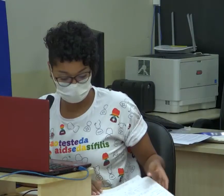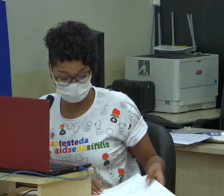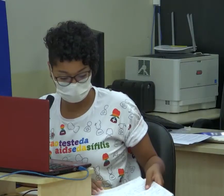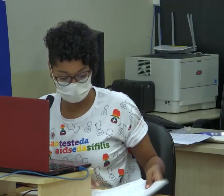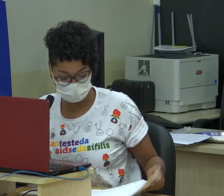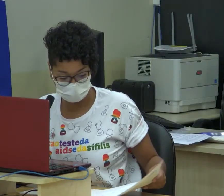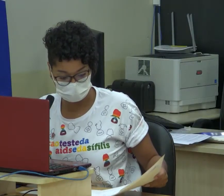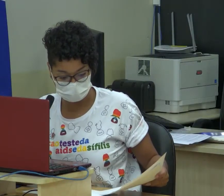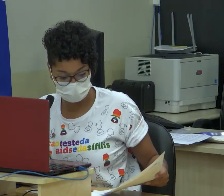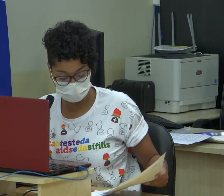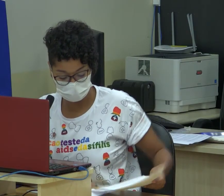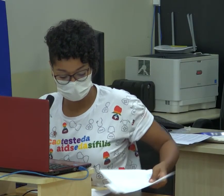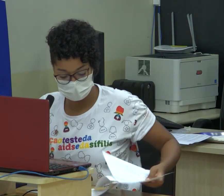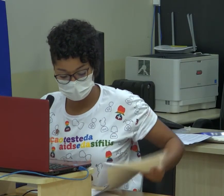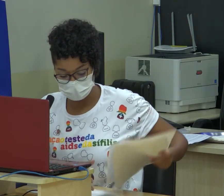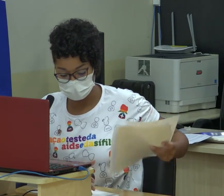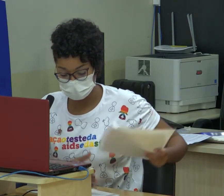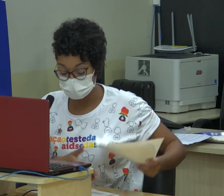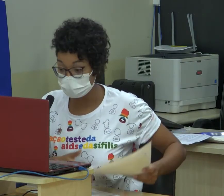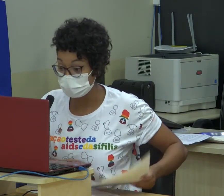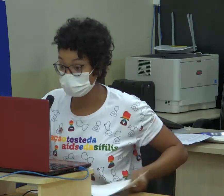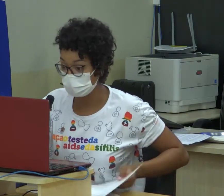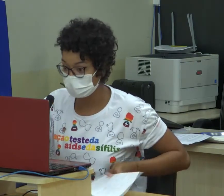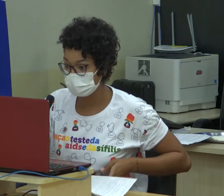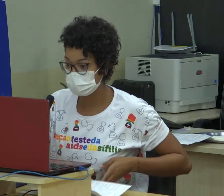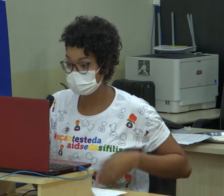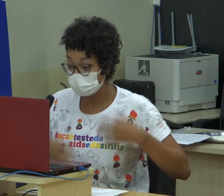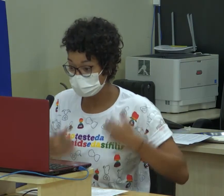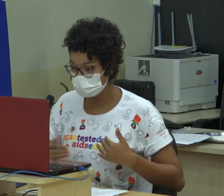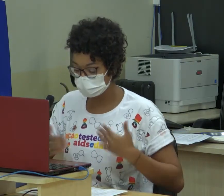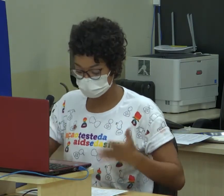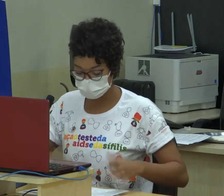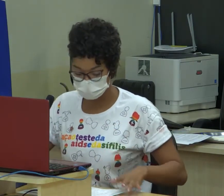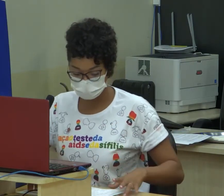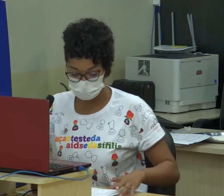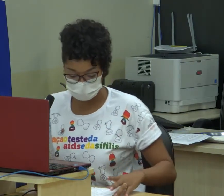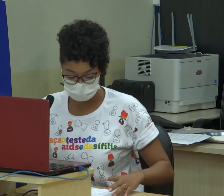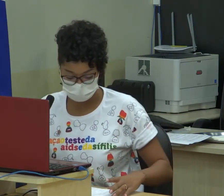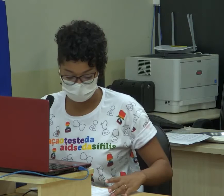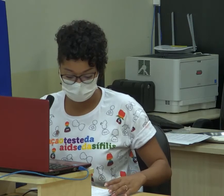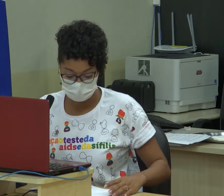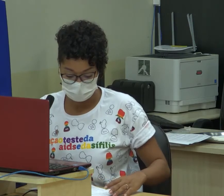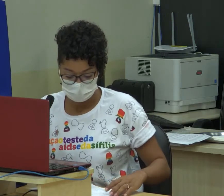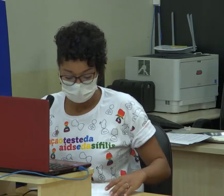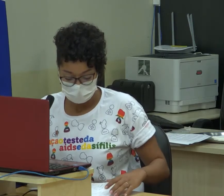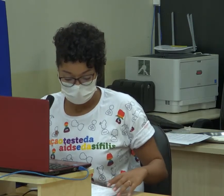pergunta, eu tenho 2 perguntas aqui que me foram feitas antes da audiência.